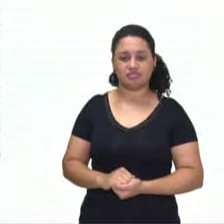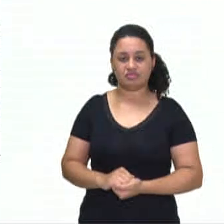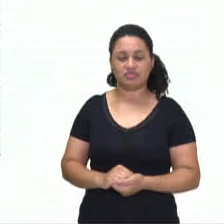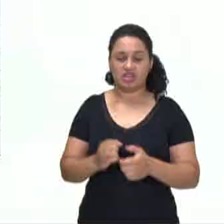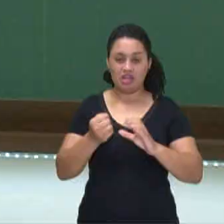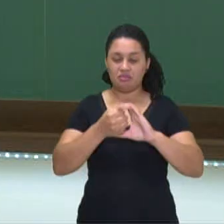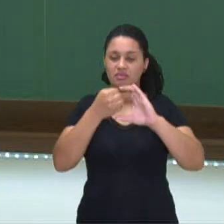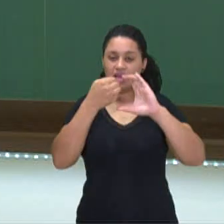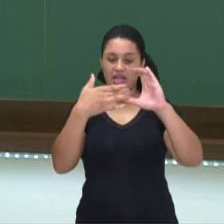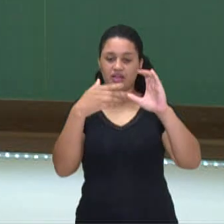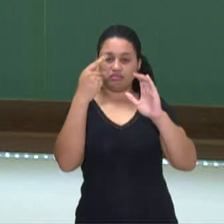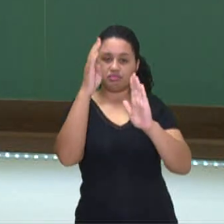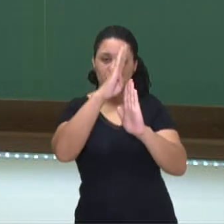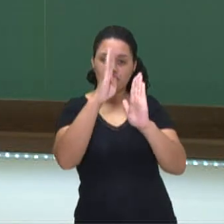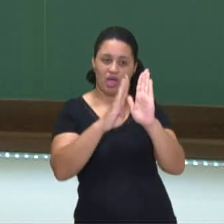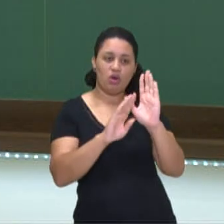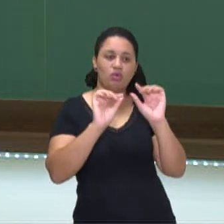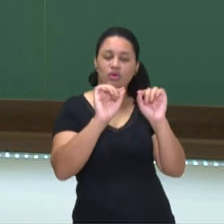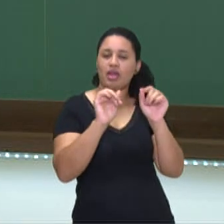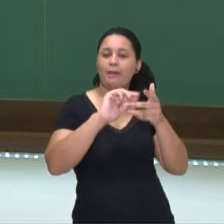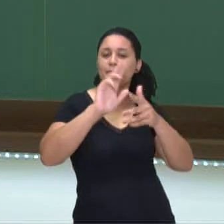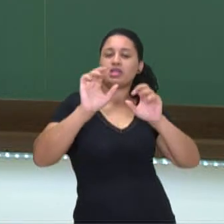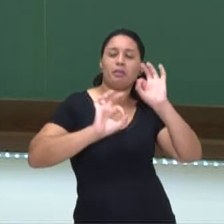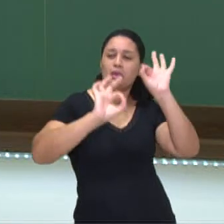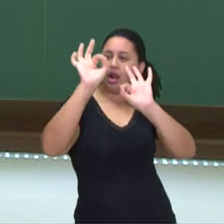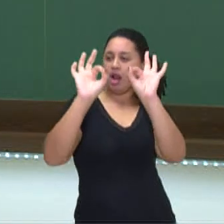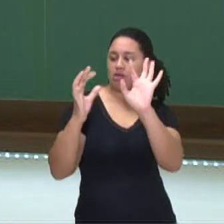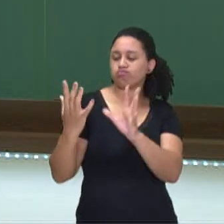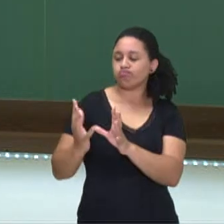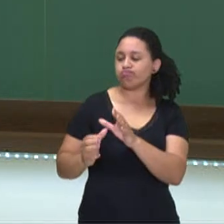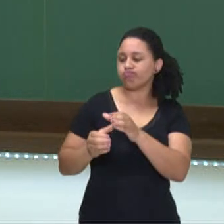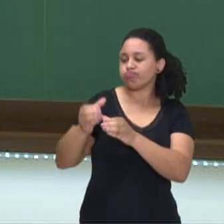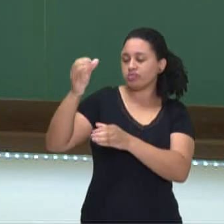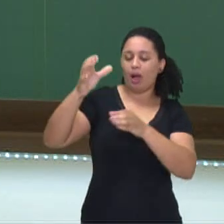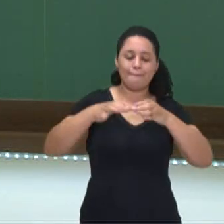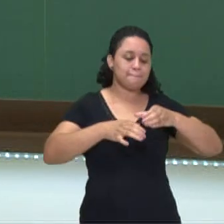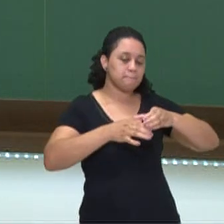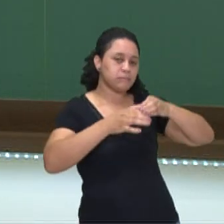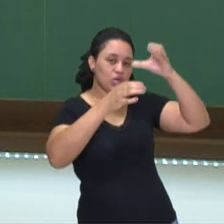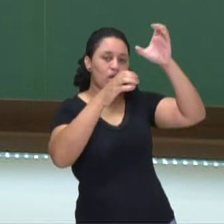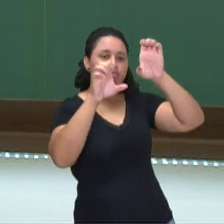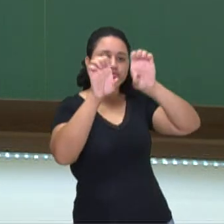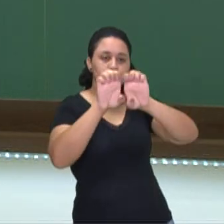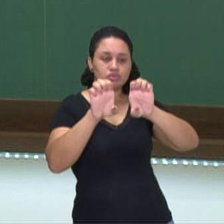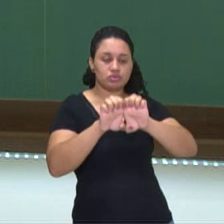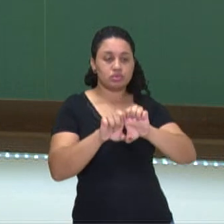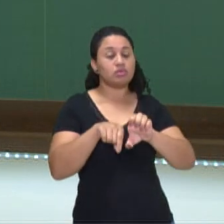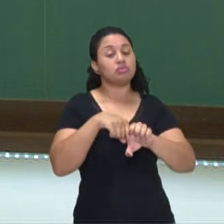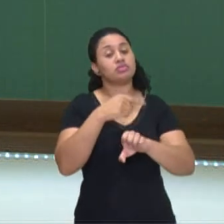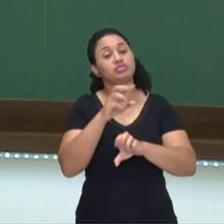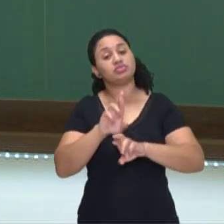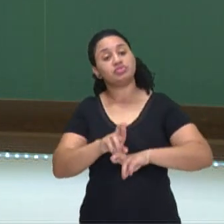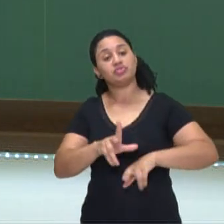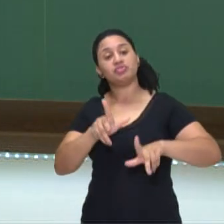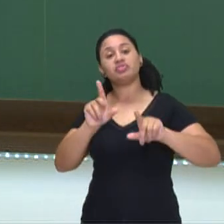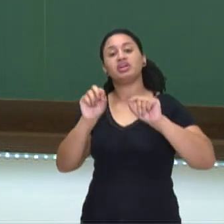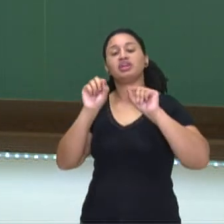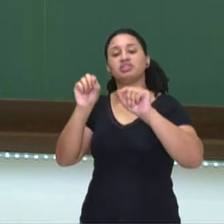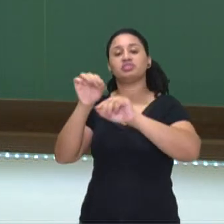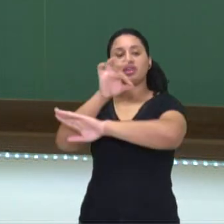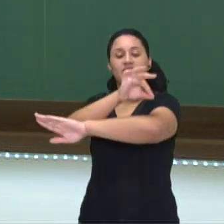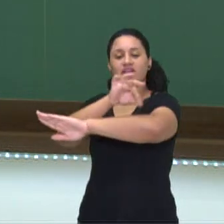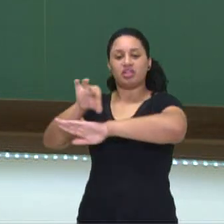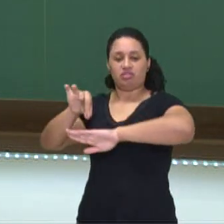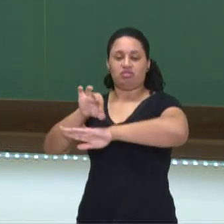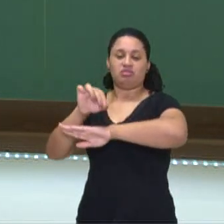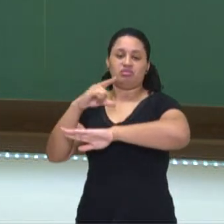barroco, o excesso de ornamentos, de colunas, esculturas, diferente da composição arquitetônica